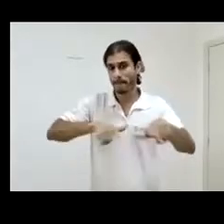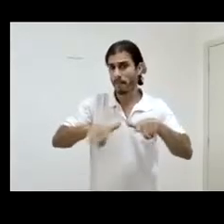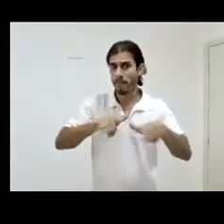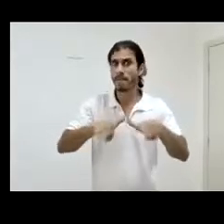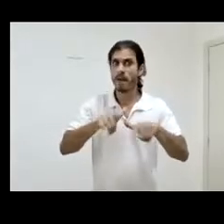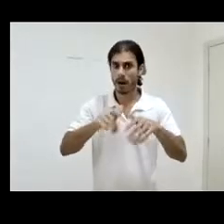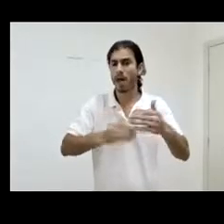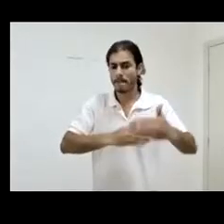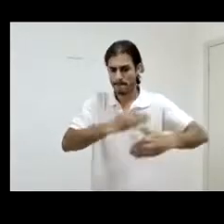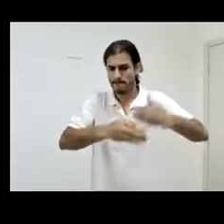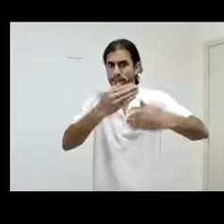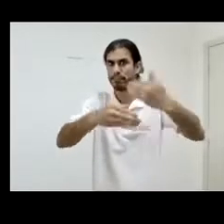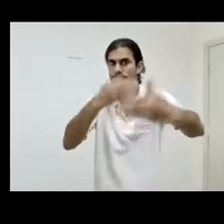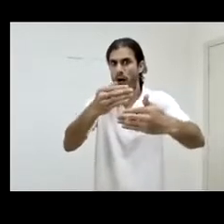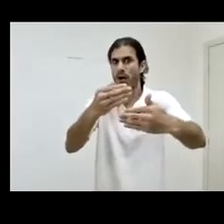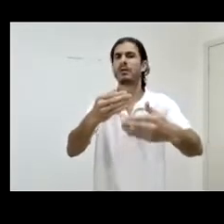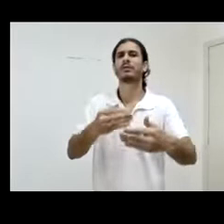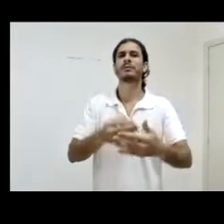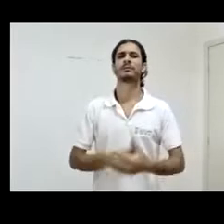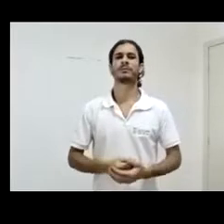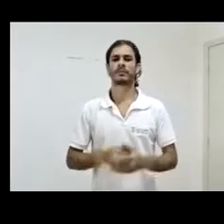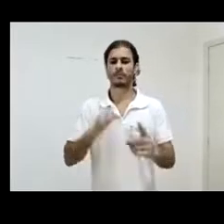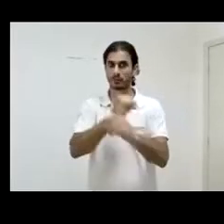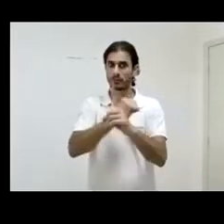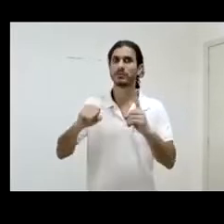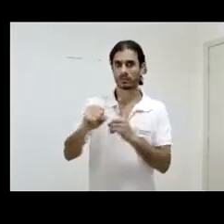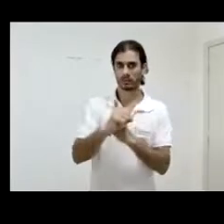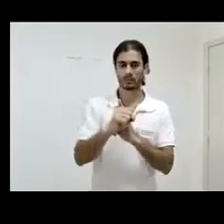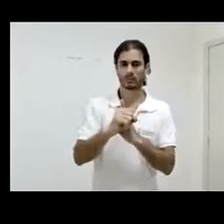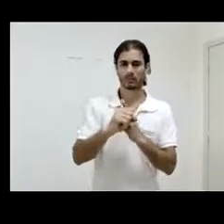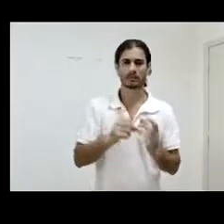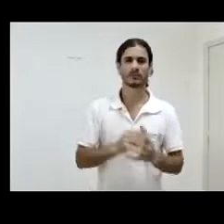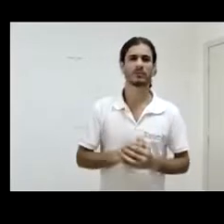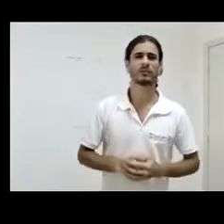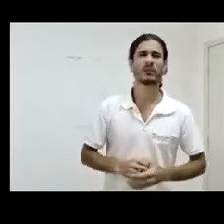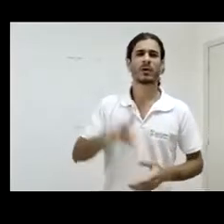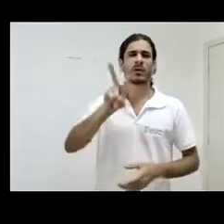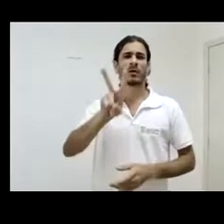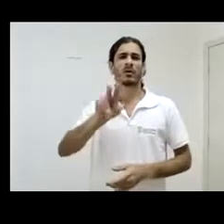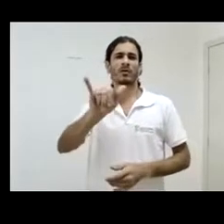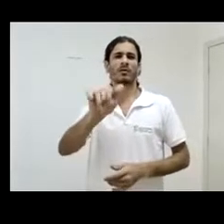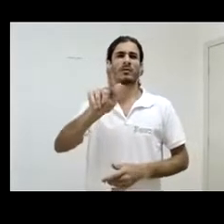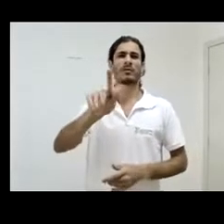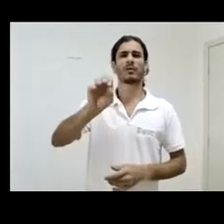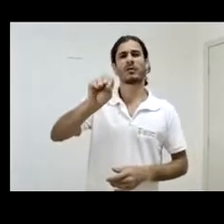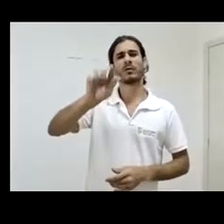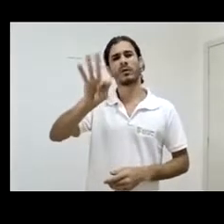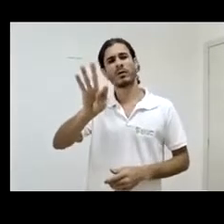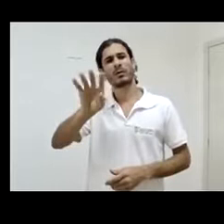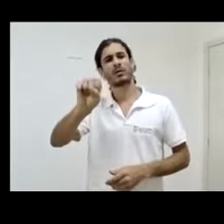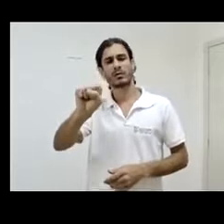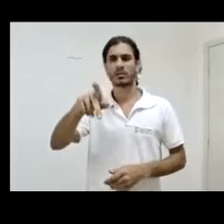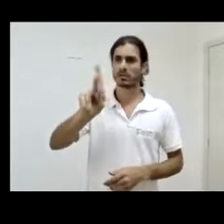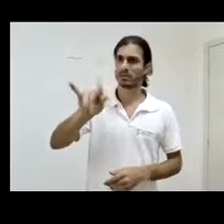existência e a riqueza social. E Vygotsky nos traz a ideia de que o maior problema de uma pessoa